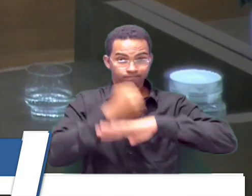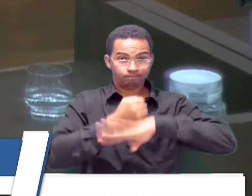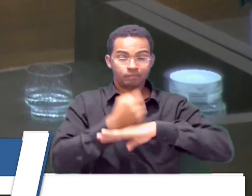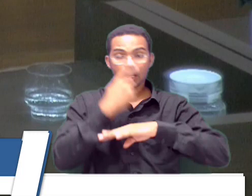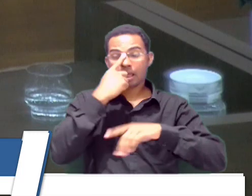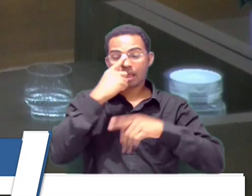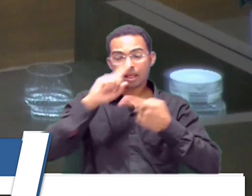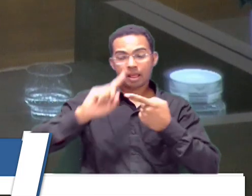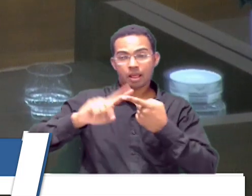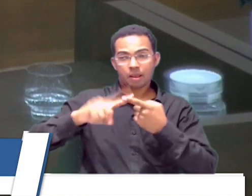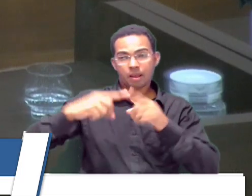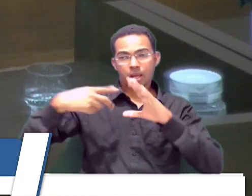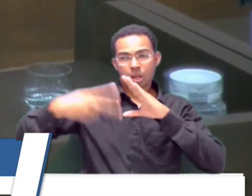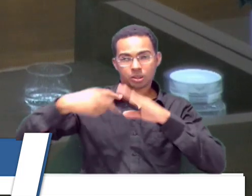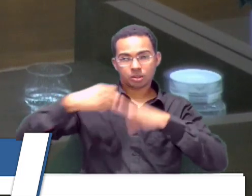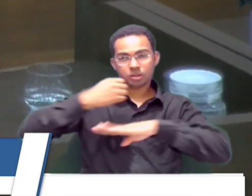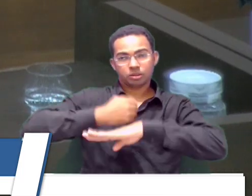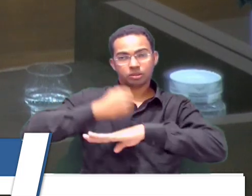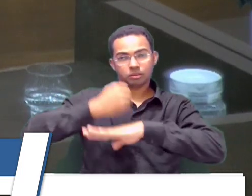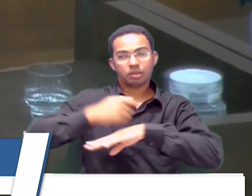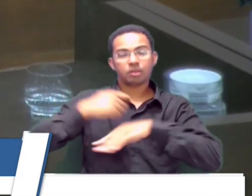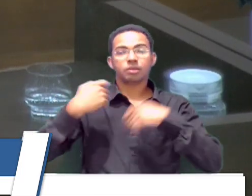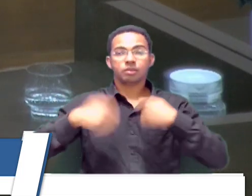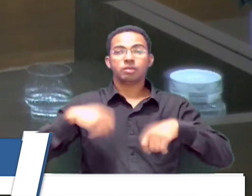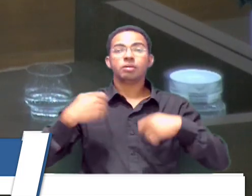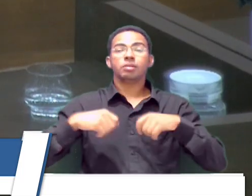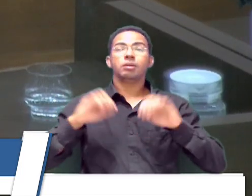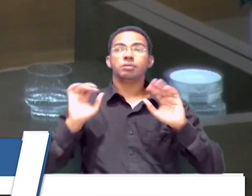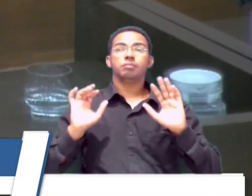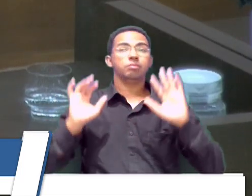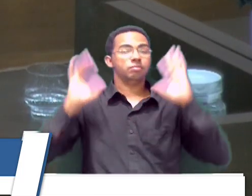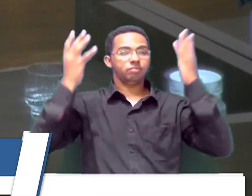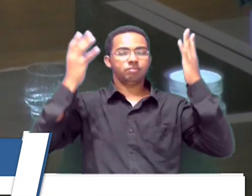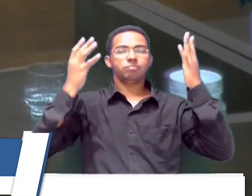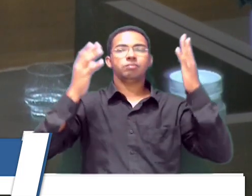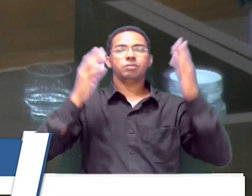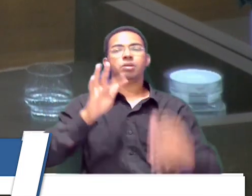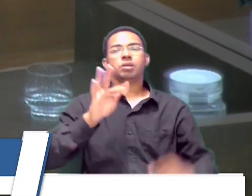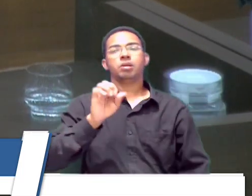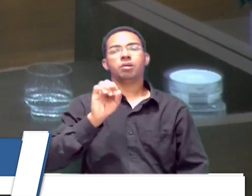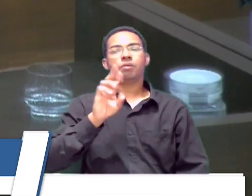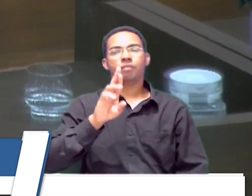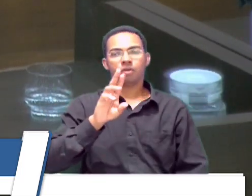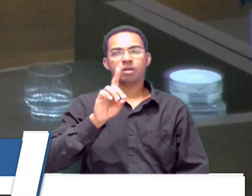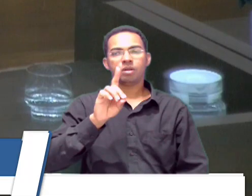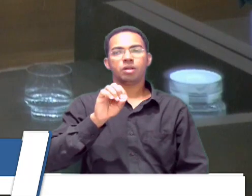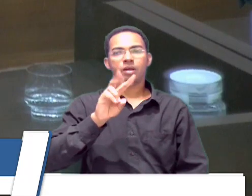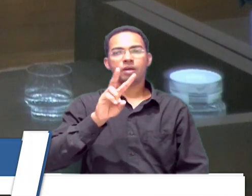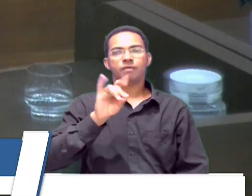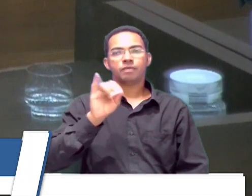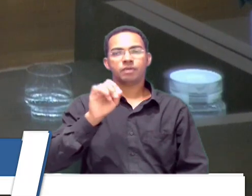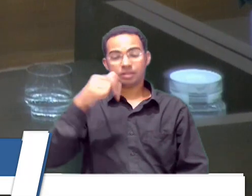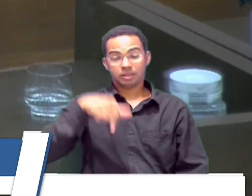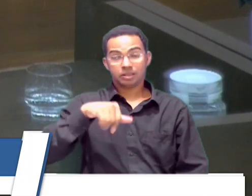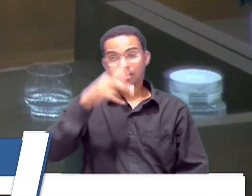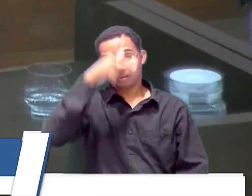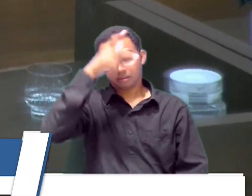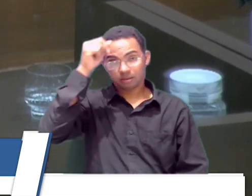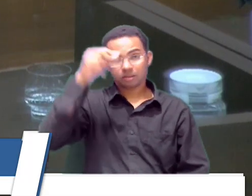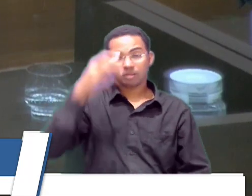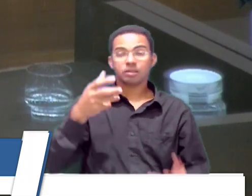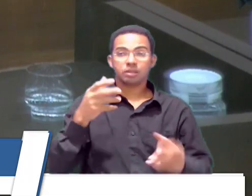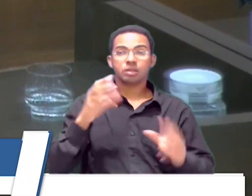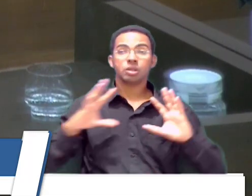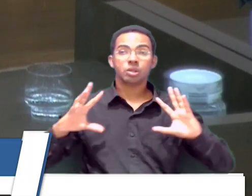de Franca tinham que celebrar a Flor da Vida. Eu, se fosse prefeito dessa cidade, eu ia querer que todo